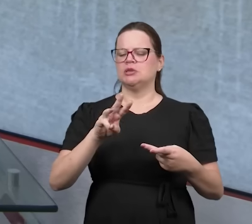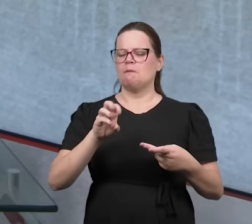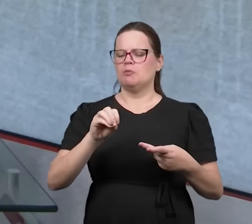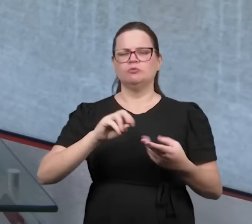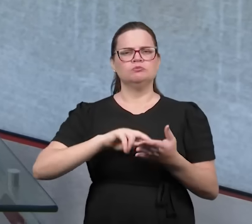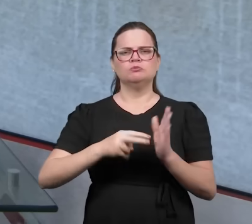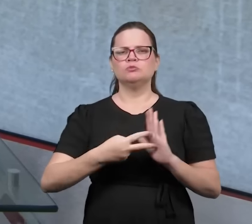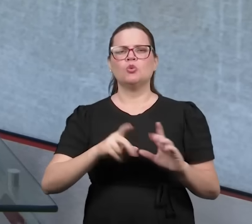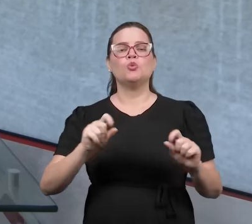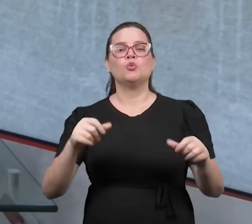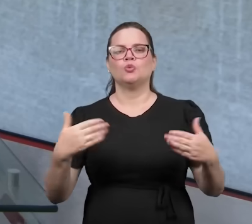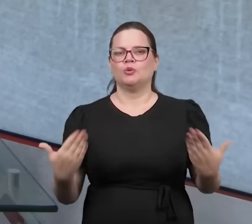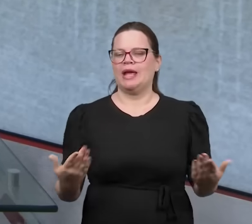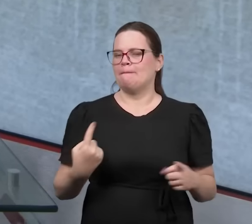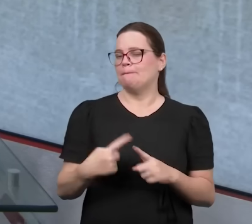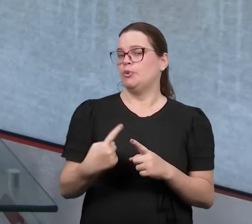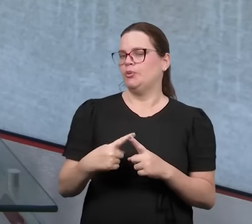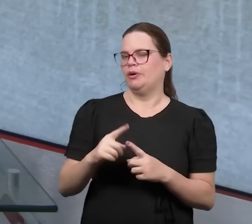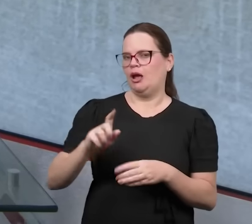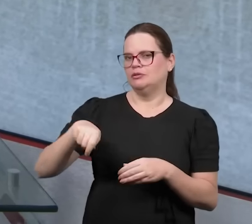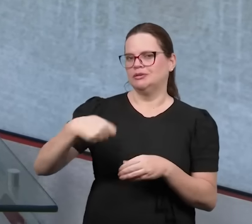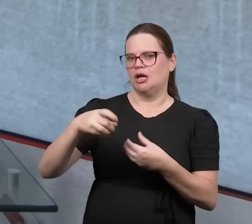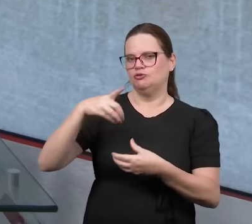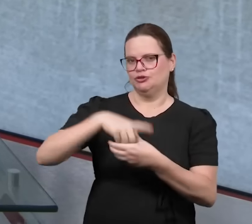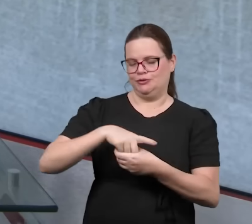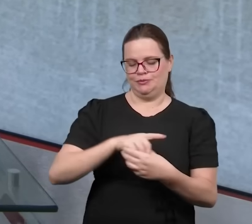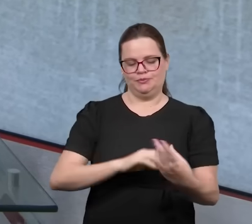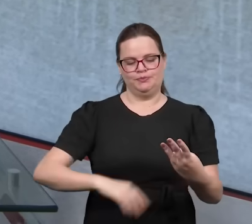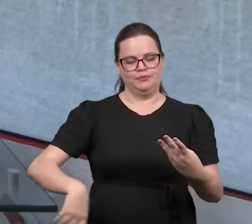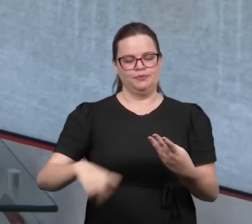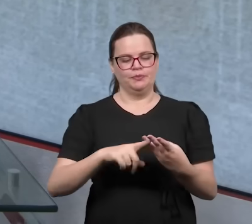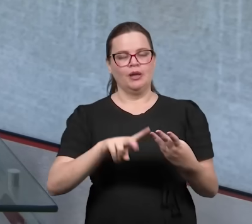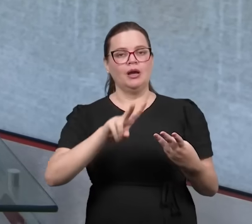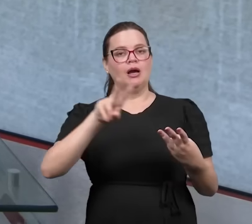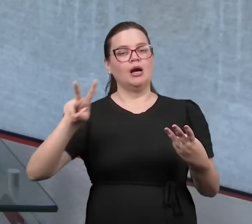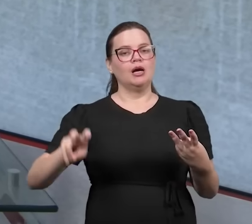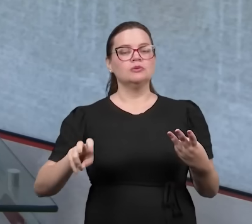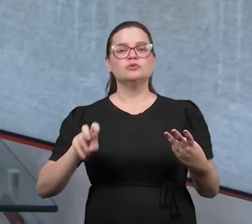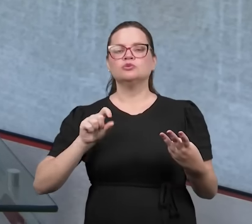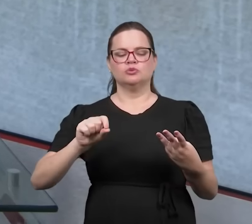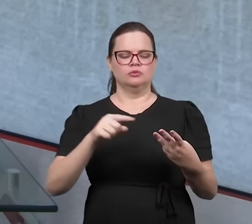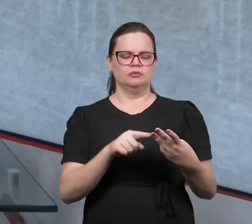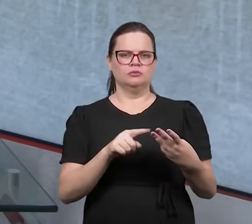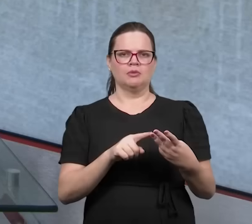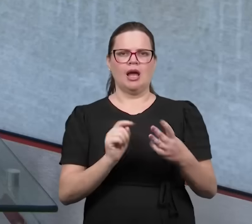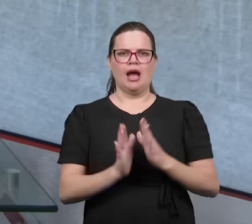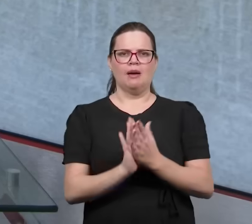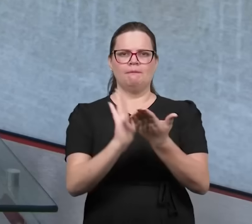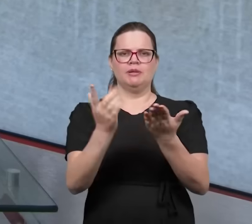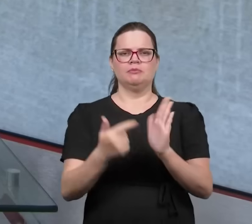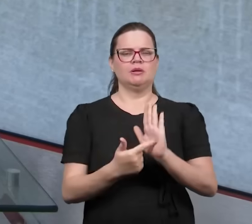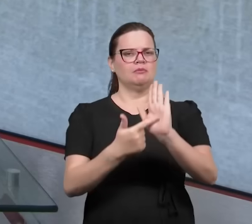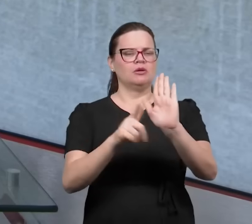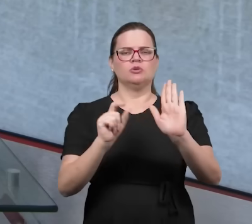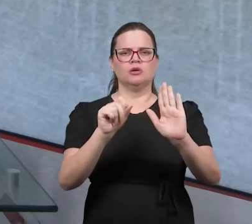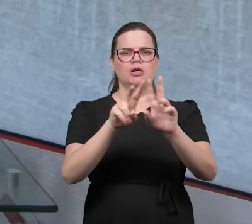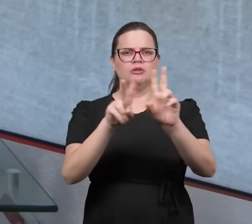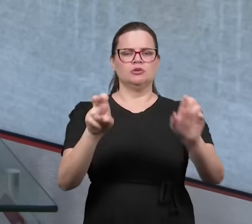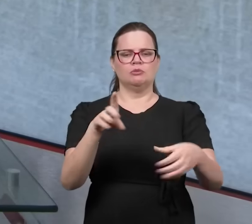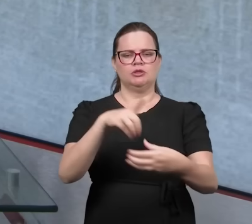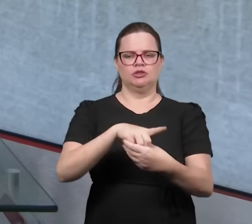dizer dízimo? E uma pergunta que também se faz muito sobre este assunto é o que a Bíblia nos